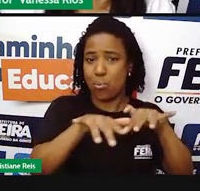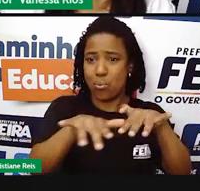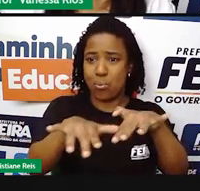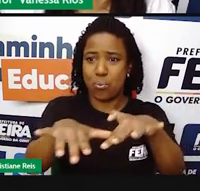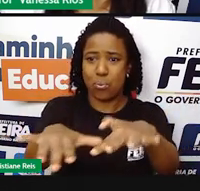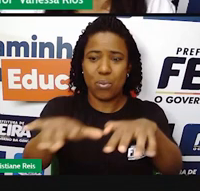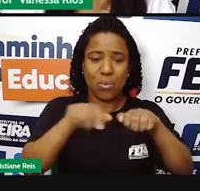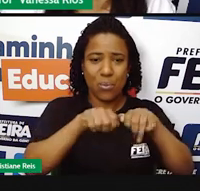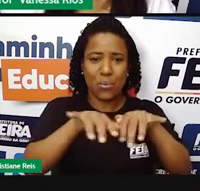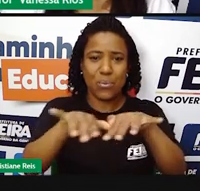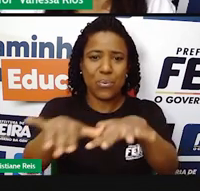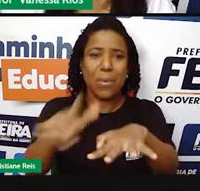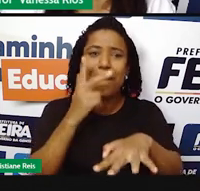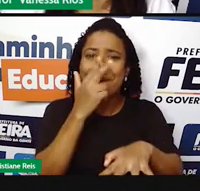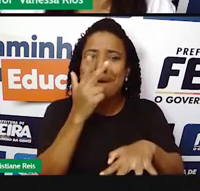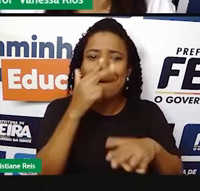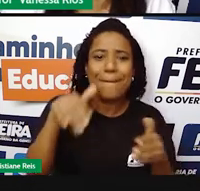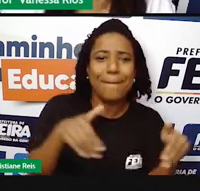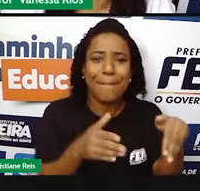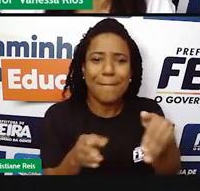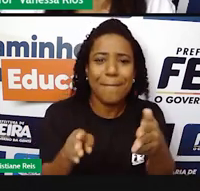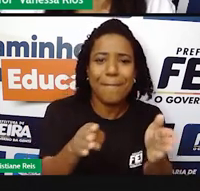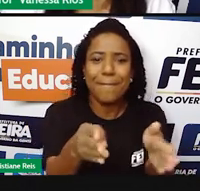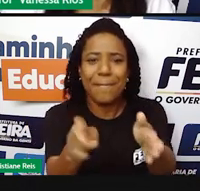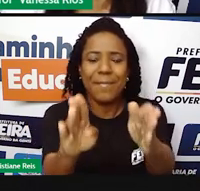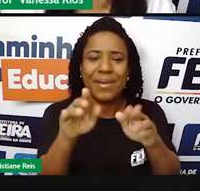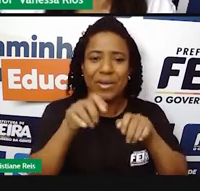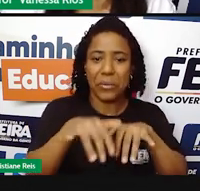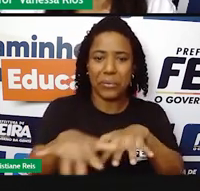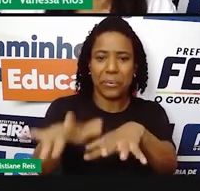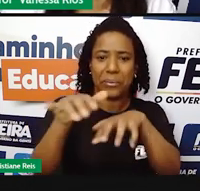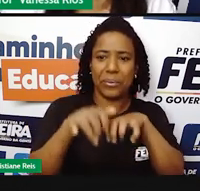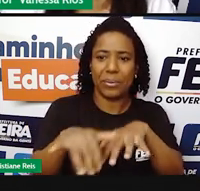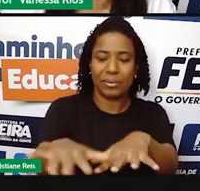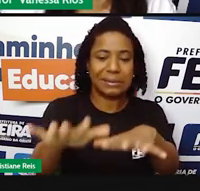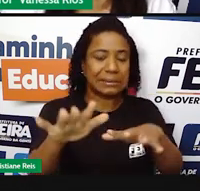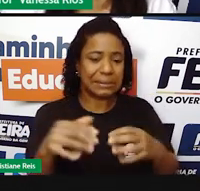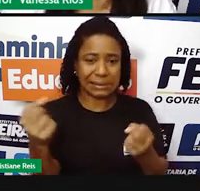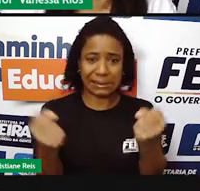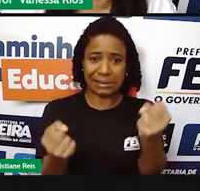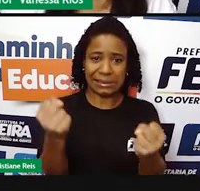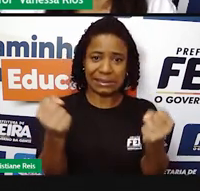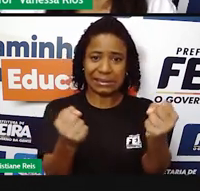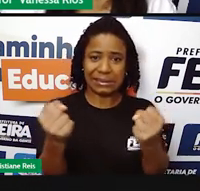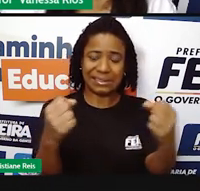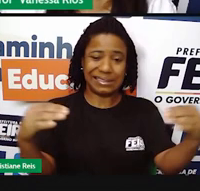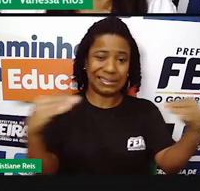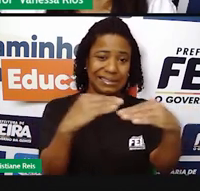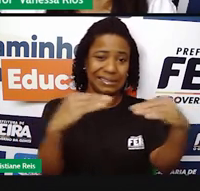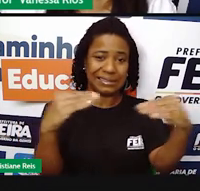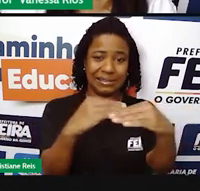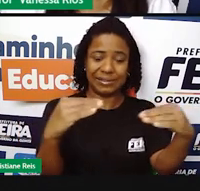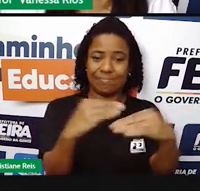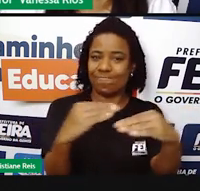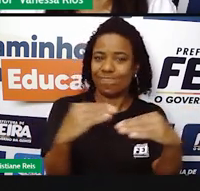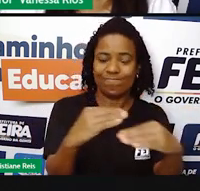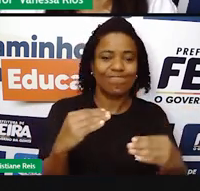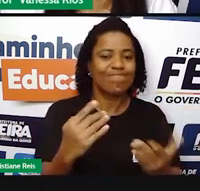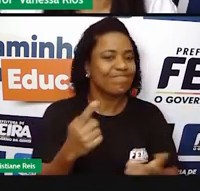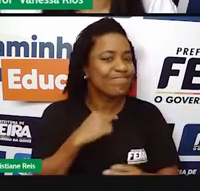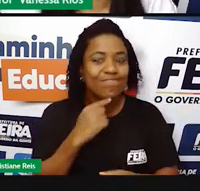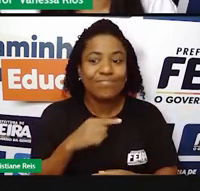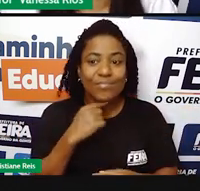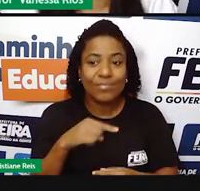Era tanta água que o trânsito parou e o comércio ficou vazio. Com o vazamento, 25 mil residências de 3 bairros